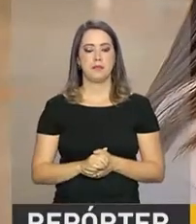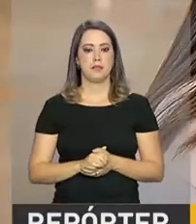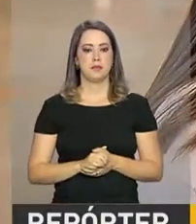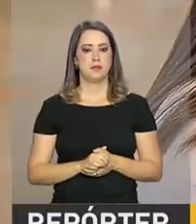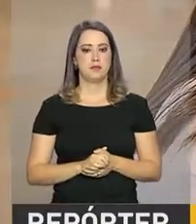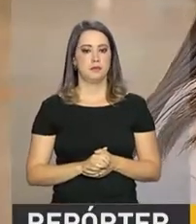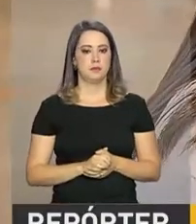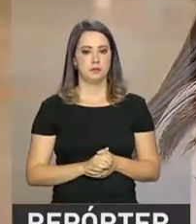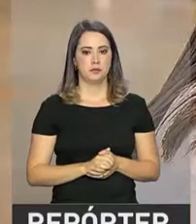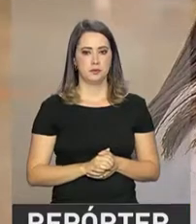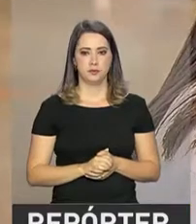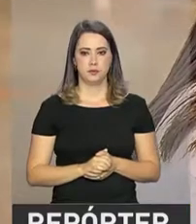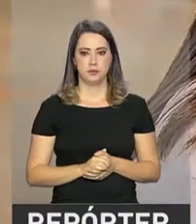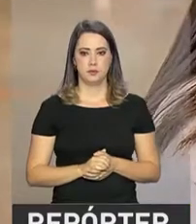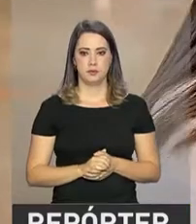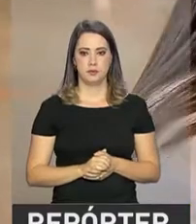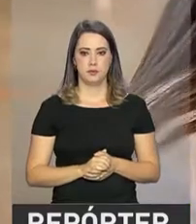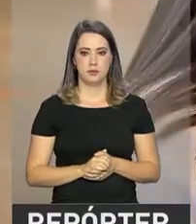realizar aquele